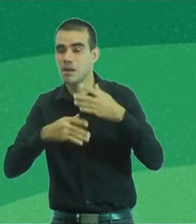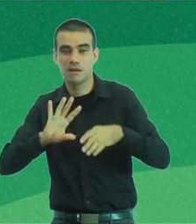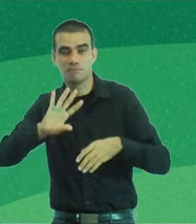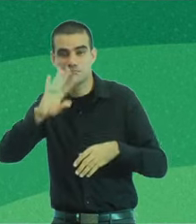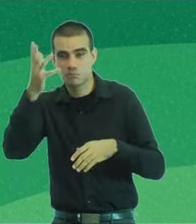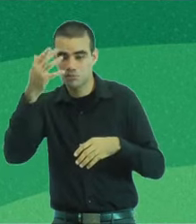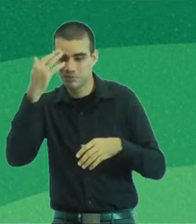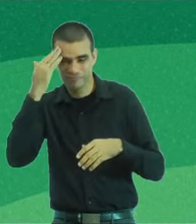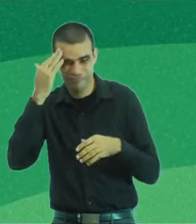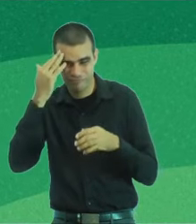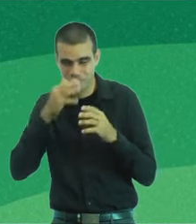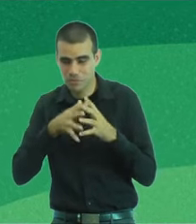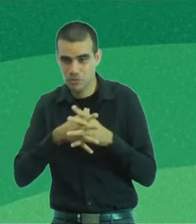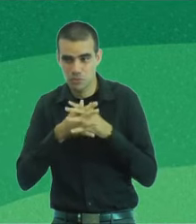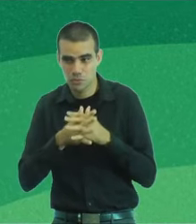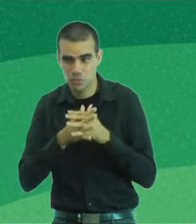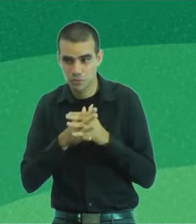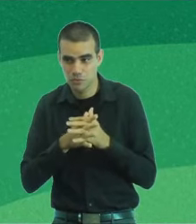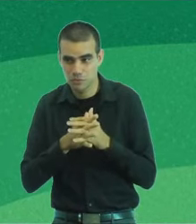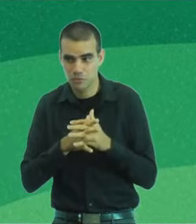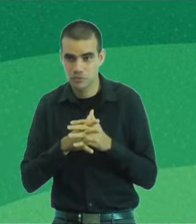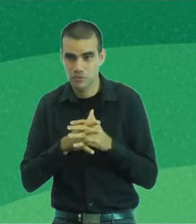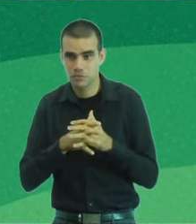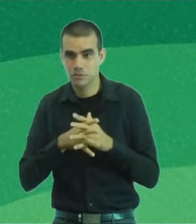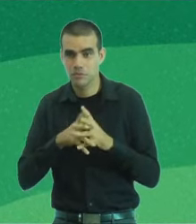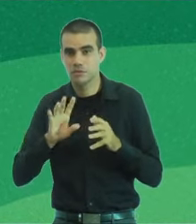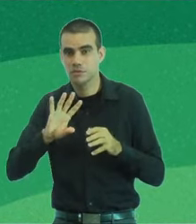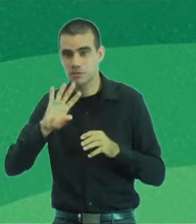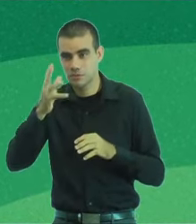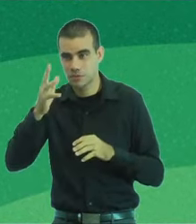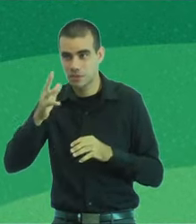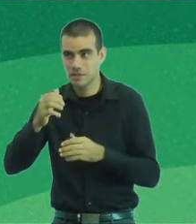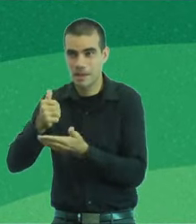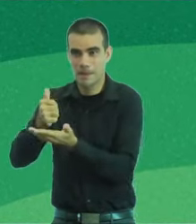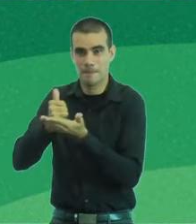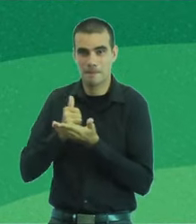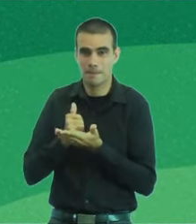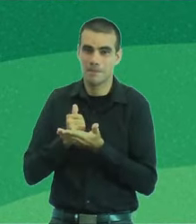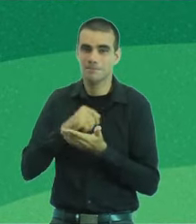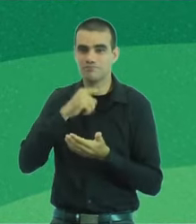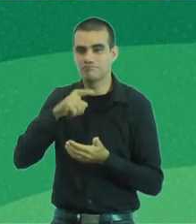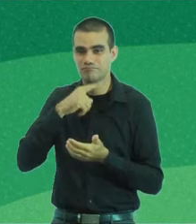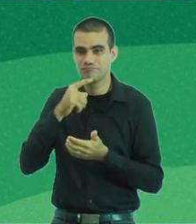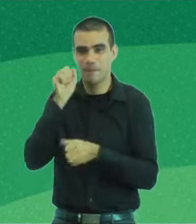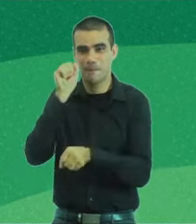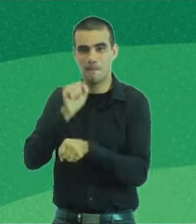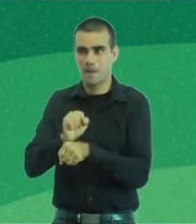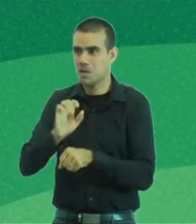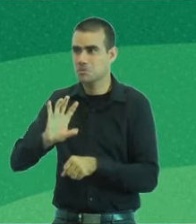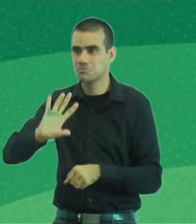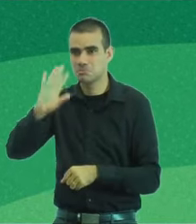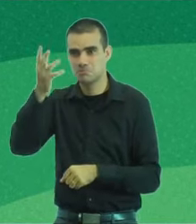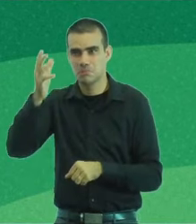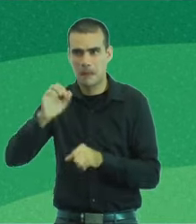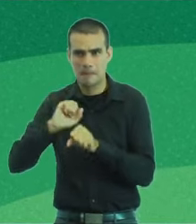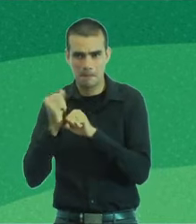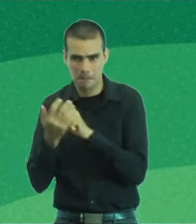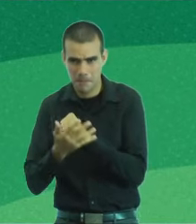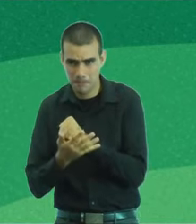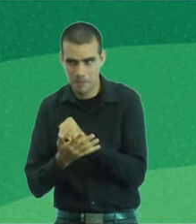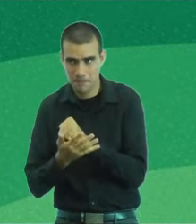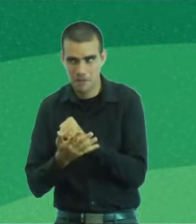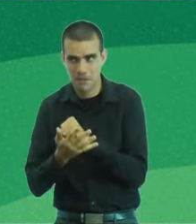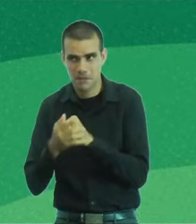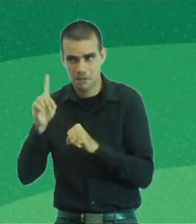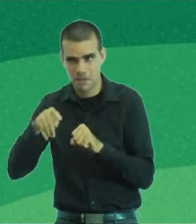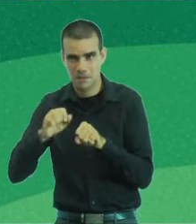entendi o que que aconteceu e tipo assim geral parou de apoiar assim por um tempo que será que aconteceu a pandemia talvez